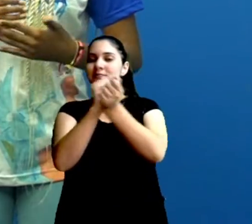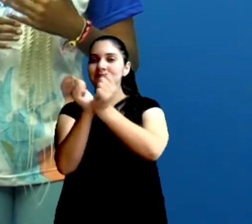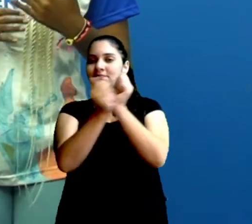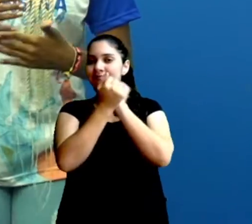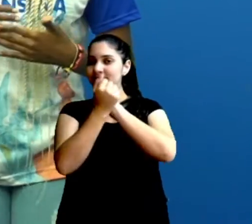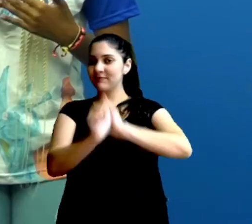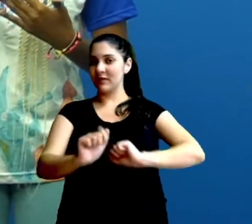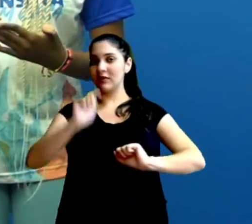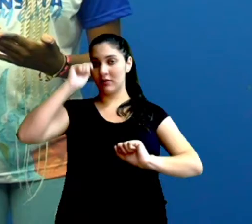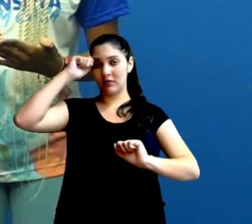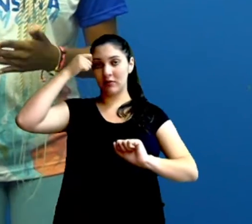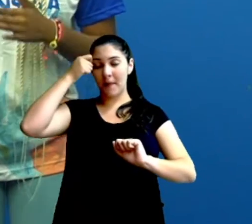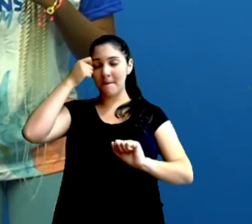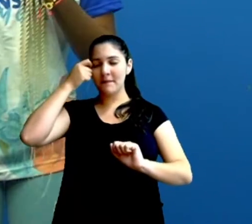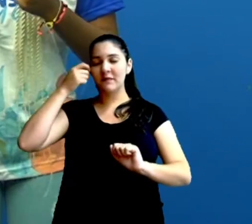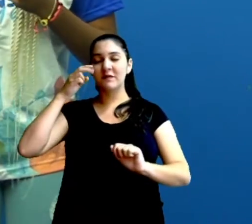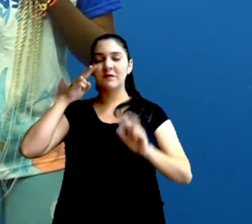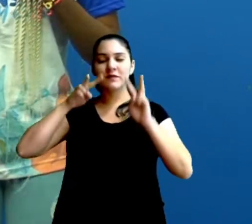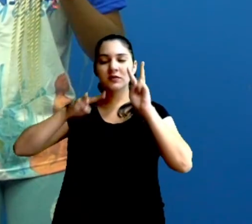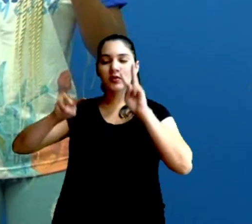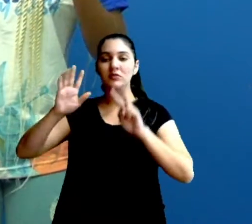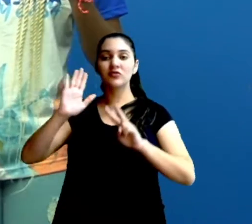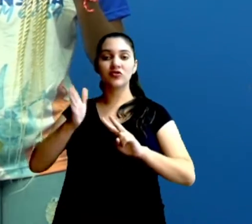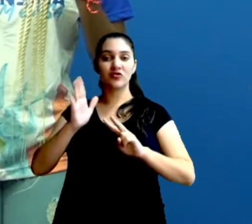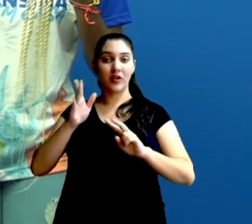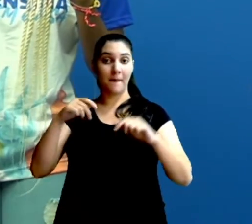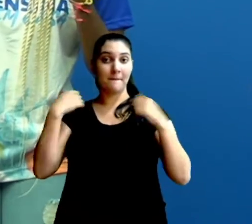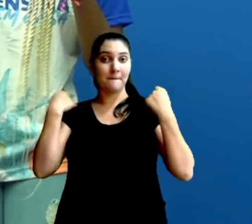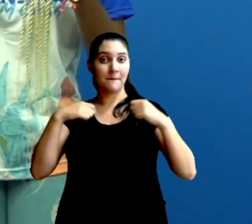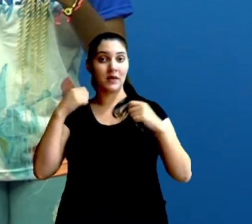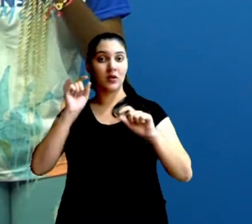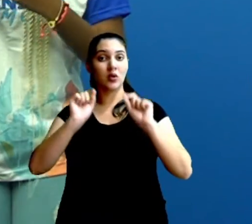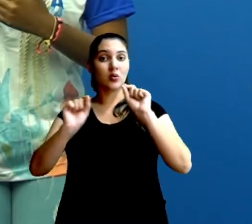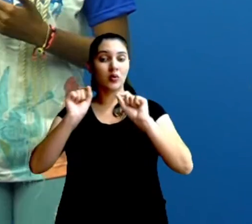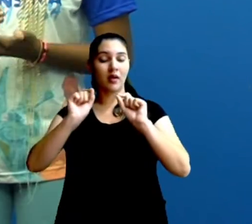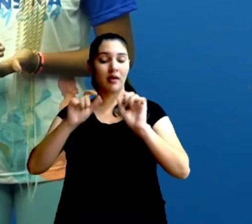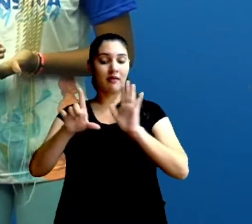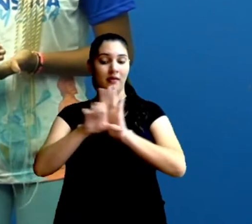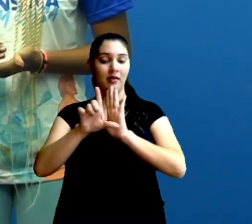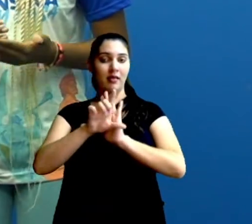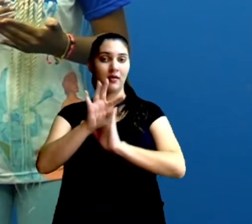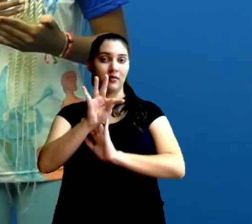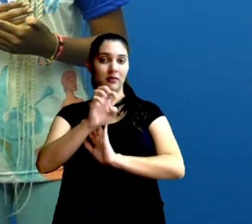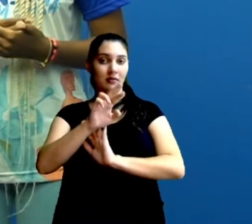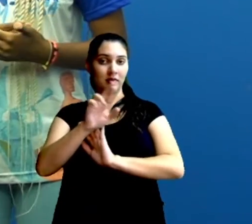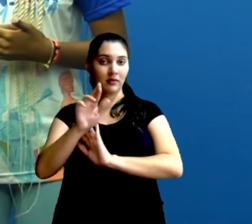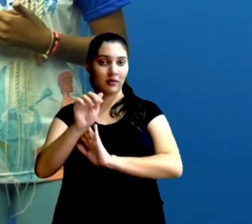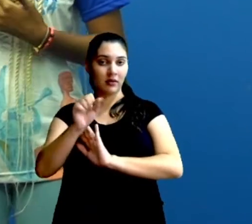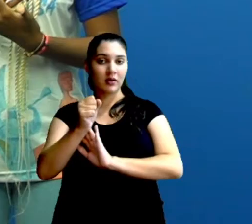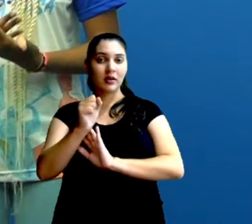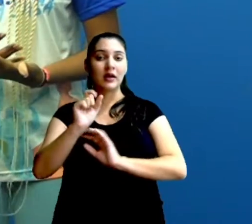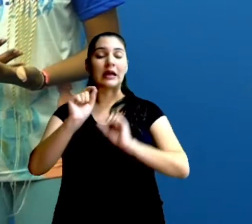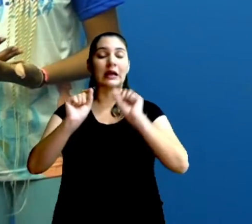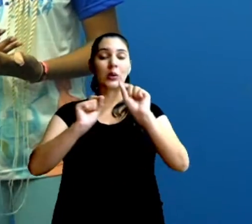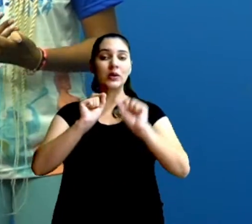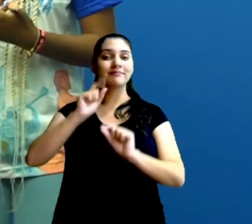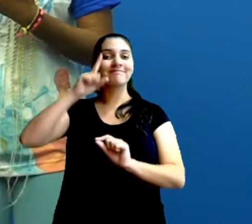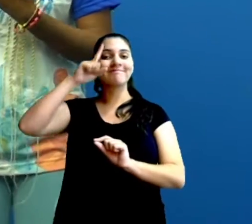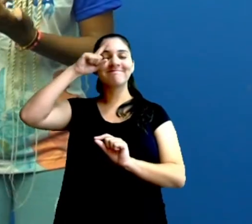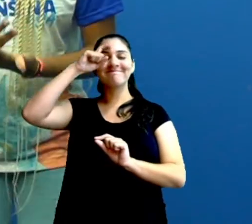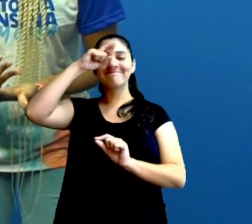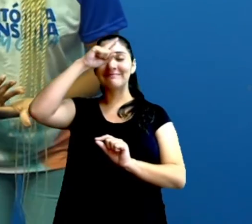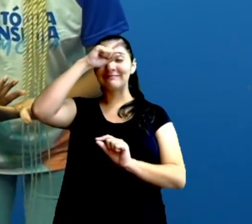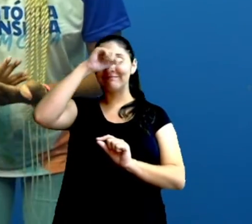escravidão, então prevendo isso, teve a necessidade dessa lei de terras, que foi para